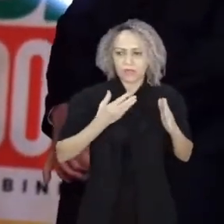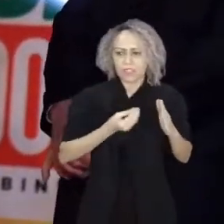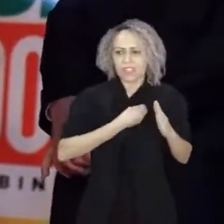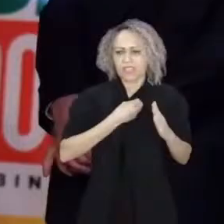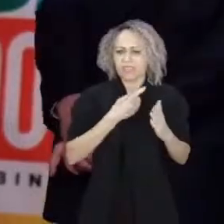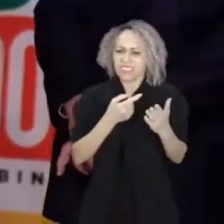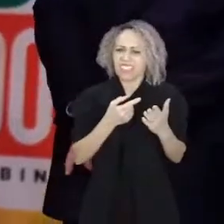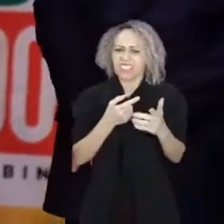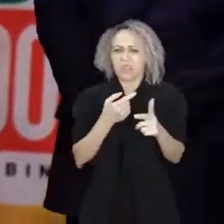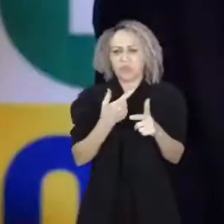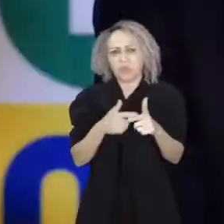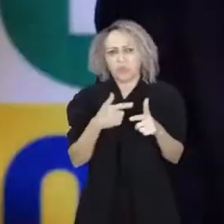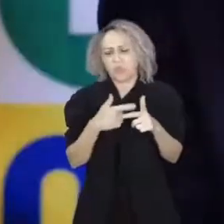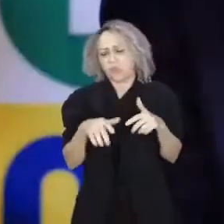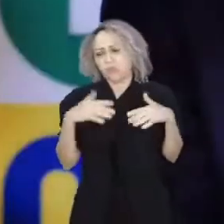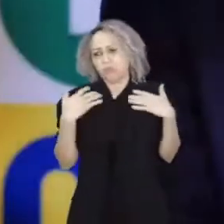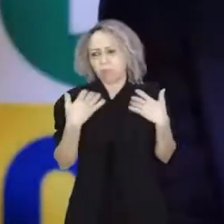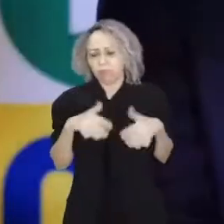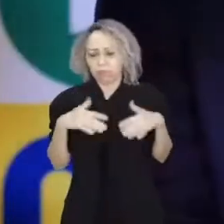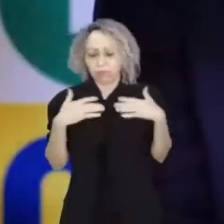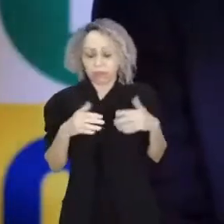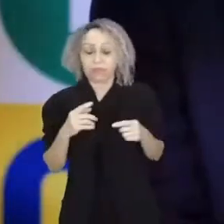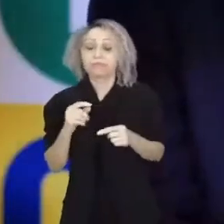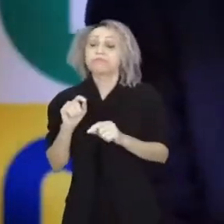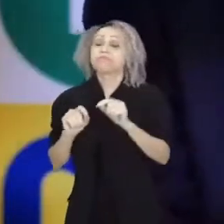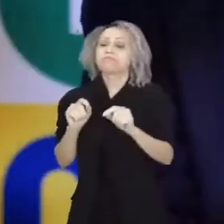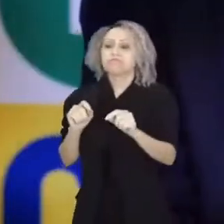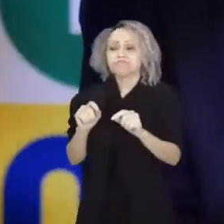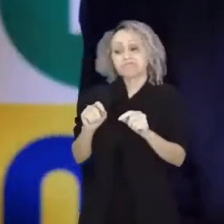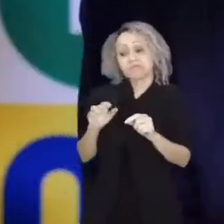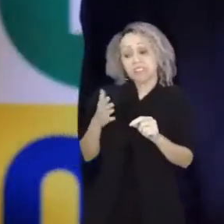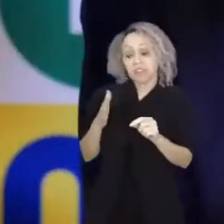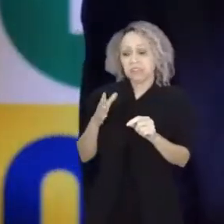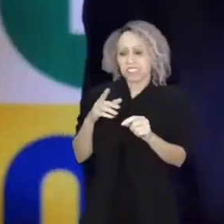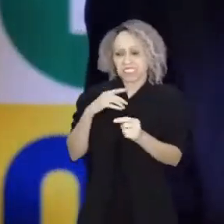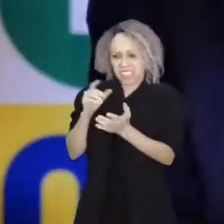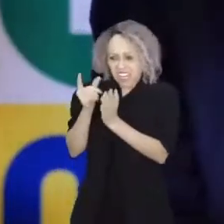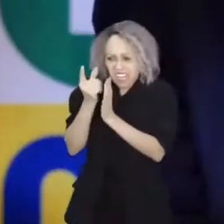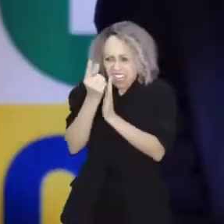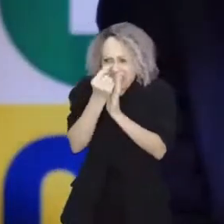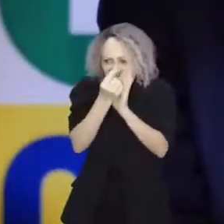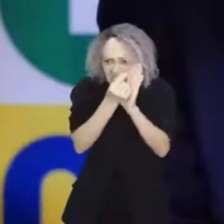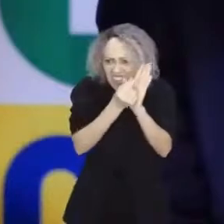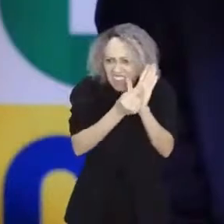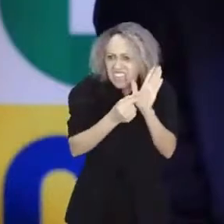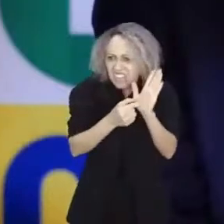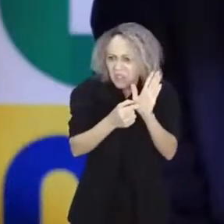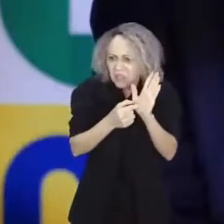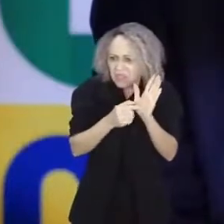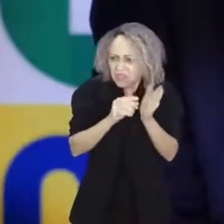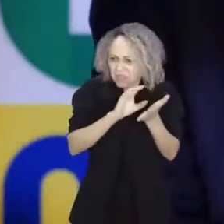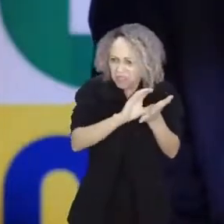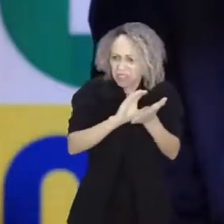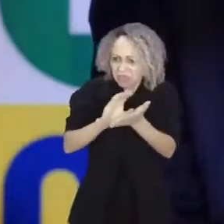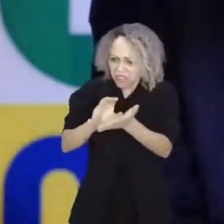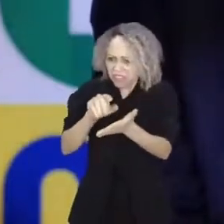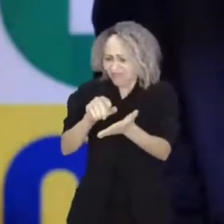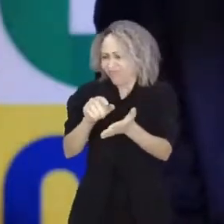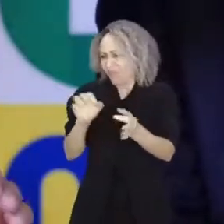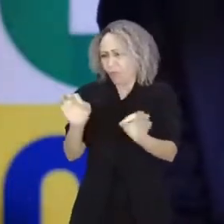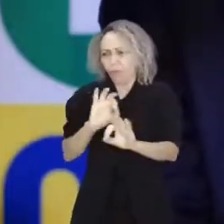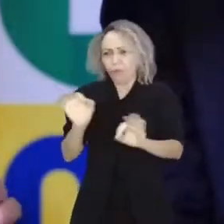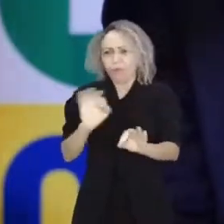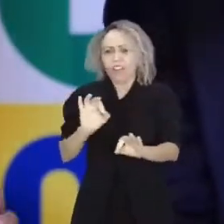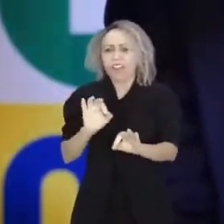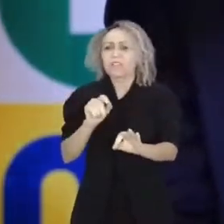delicada e possivelmente não tenha recursos sequer para que a gente possa atender as pessoas, sabe, da faixa